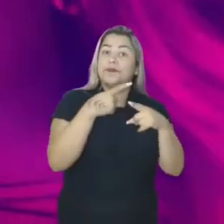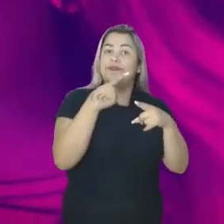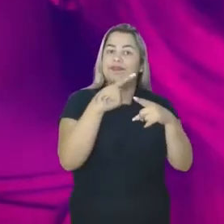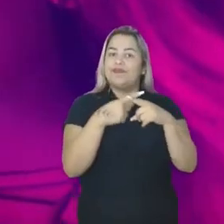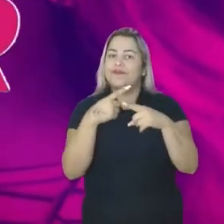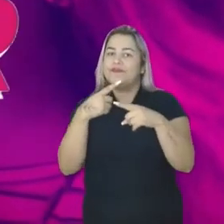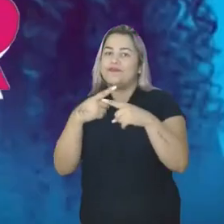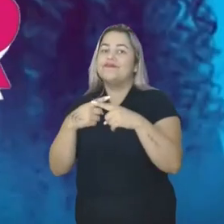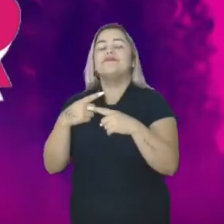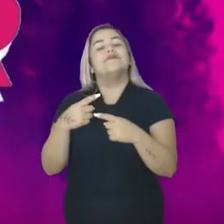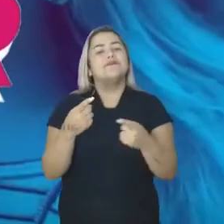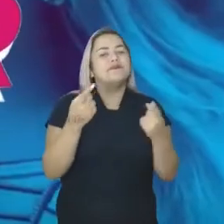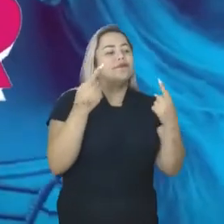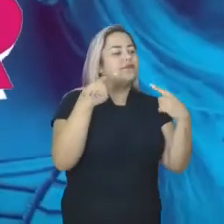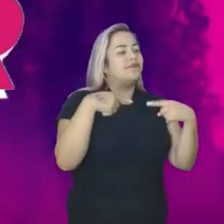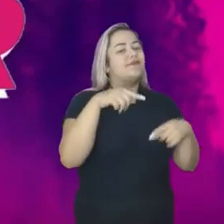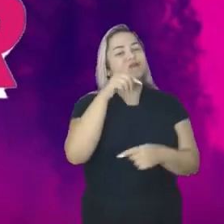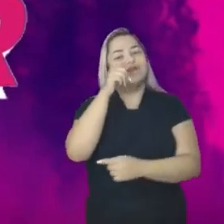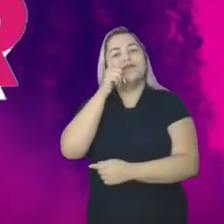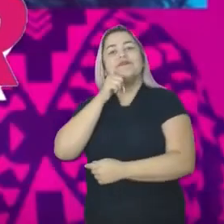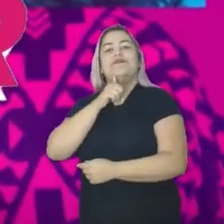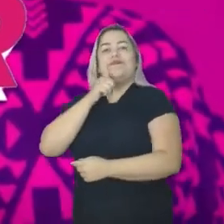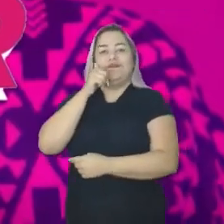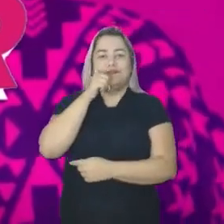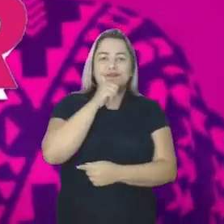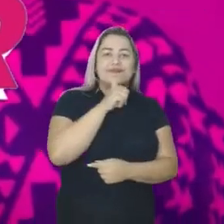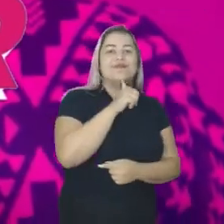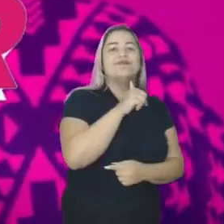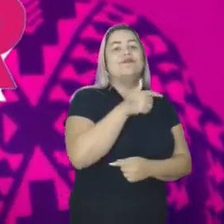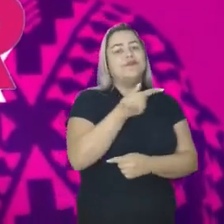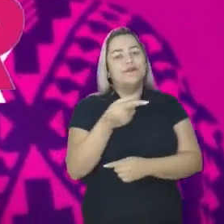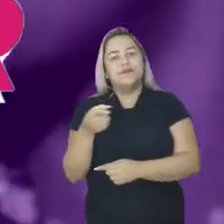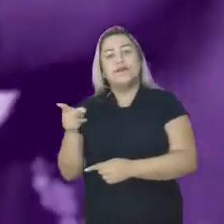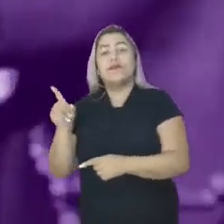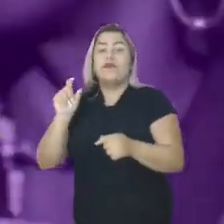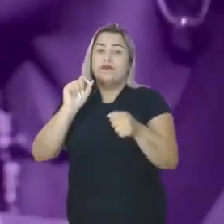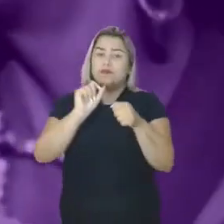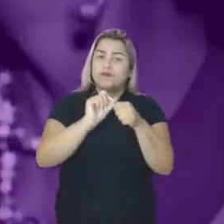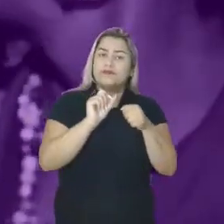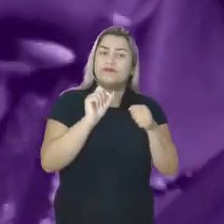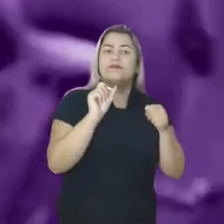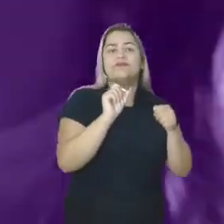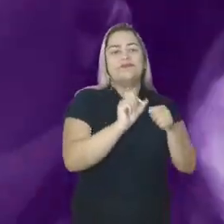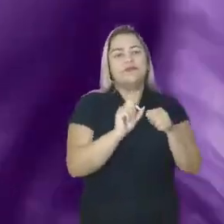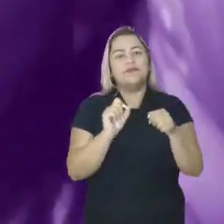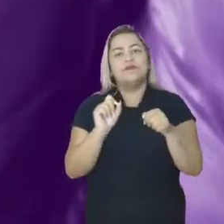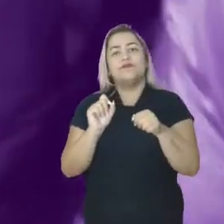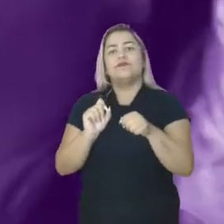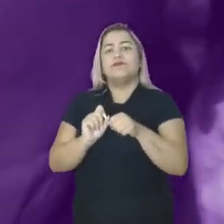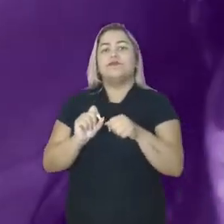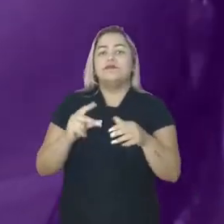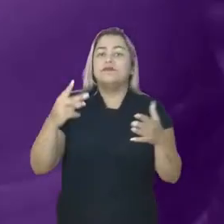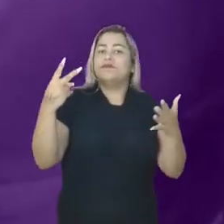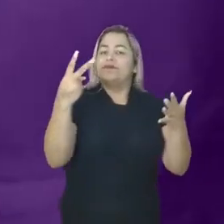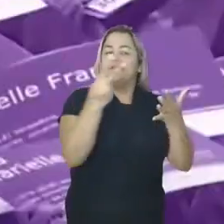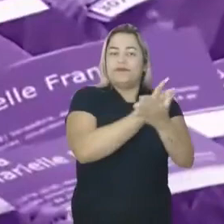Porque eu sou mulher pra fazer